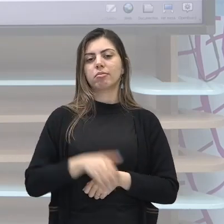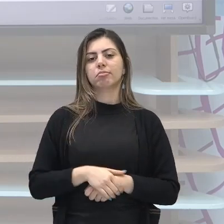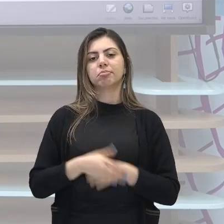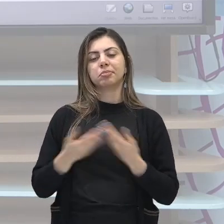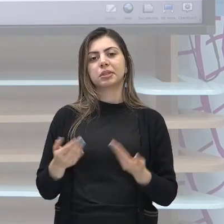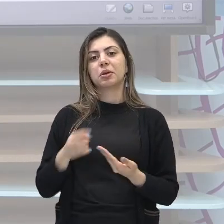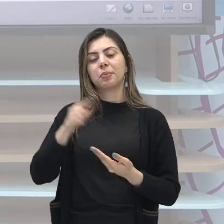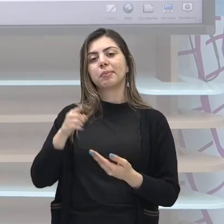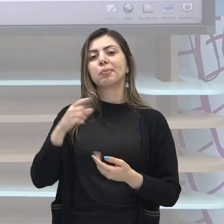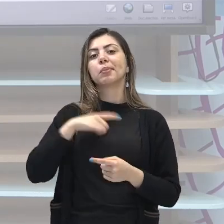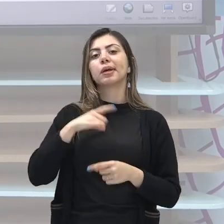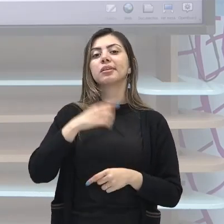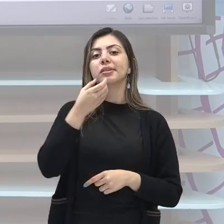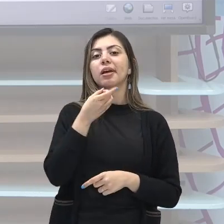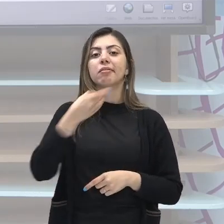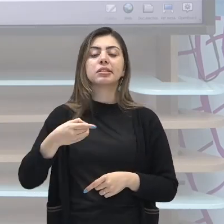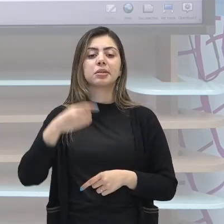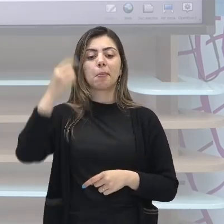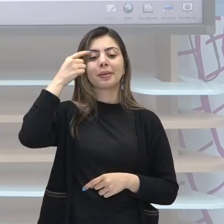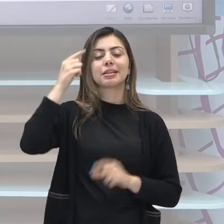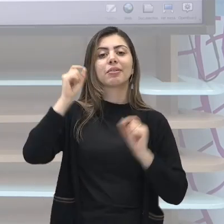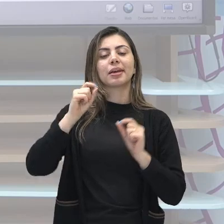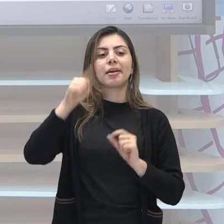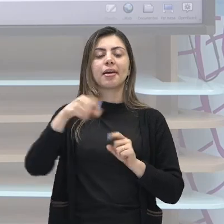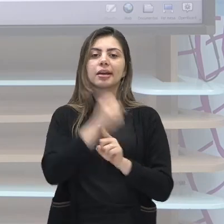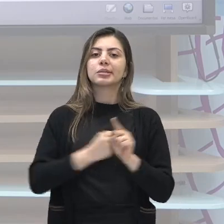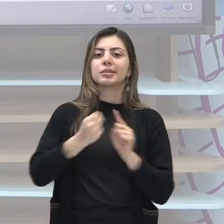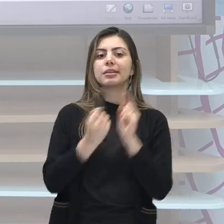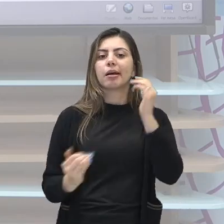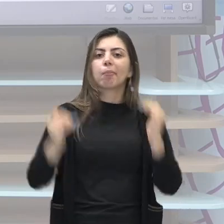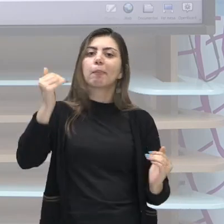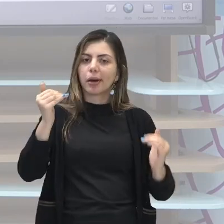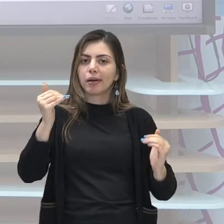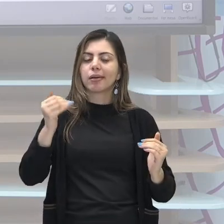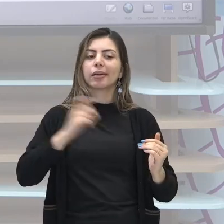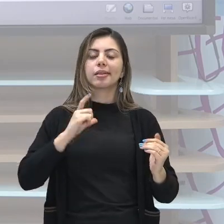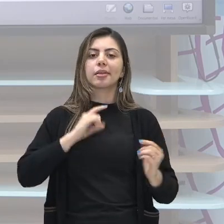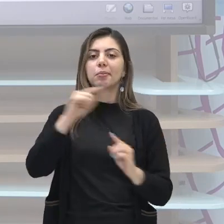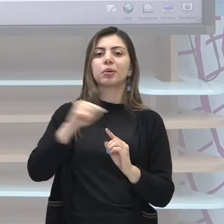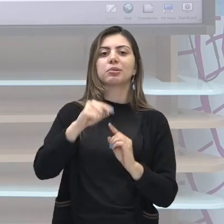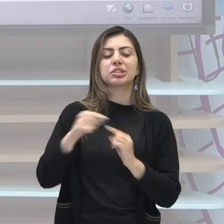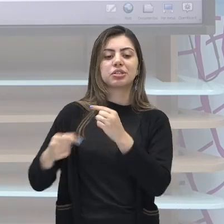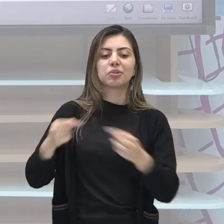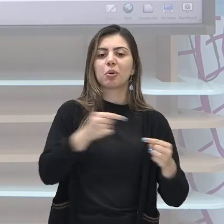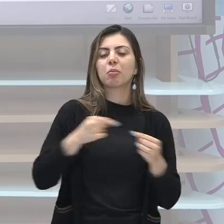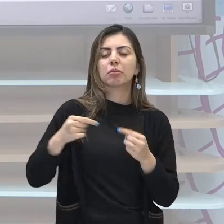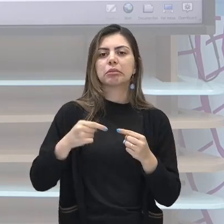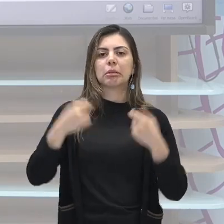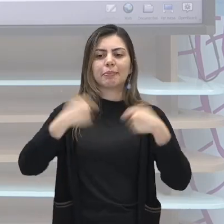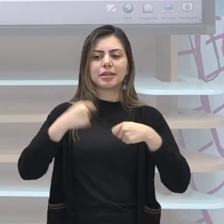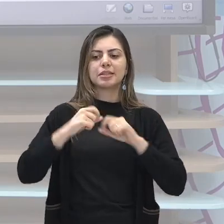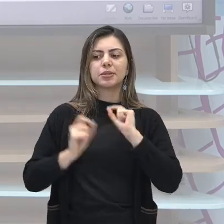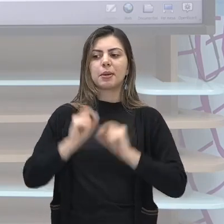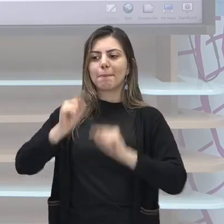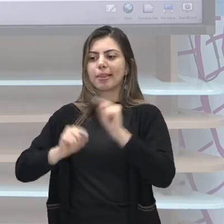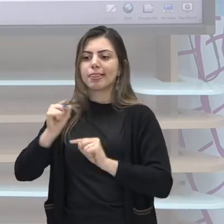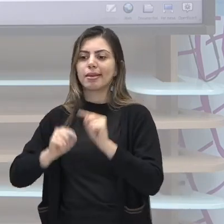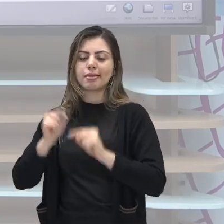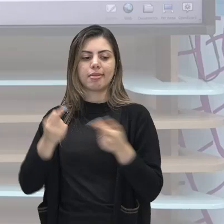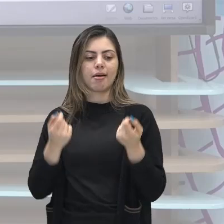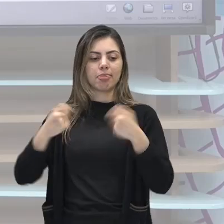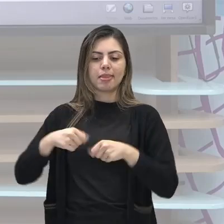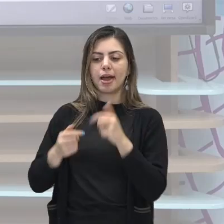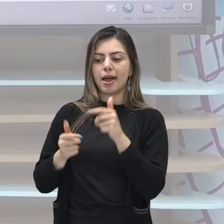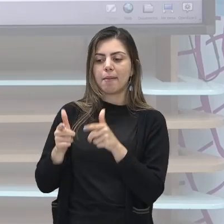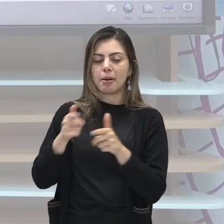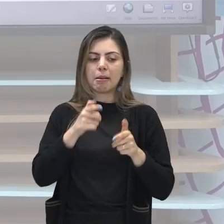pregava a desigualdade, por uma visão que pregava o confronto, né? Você tem que ter mais, você tem que buscar